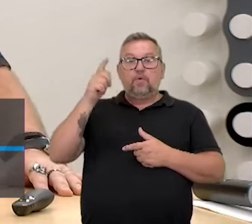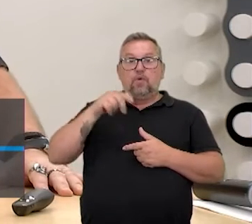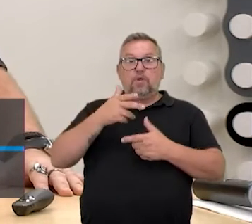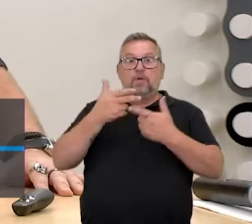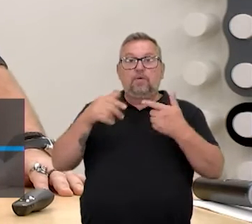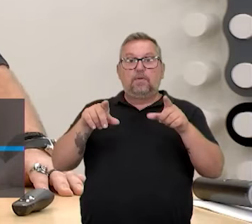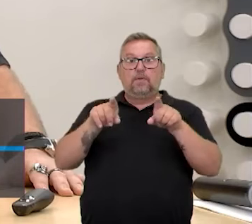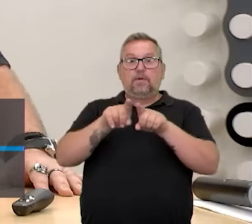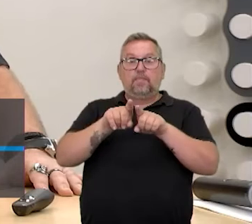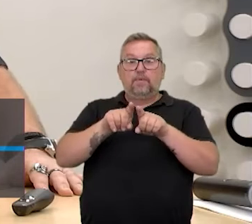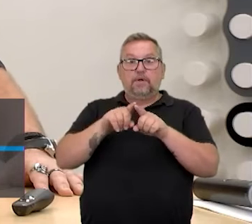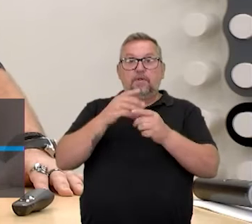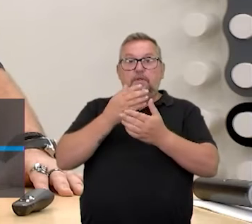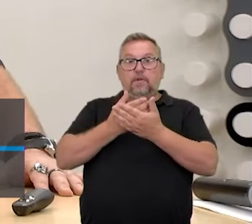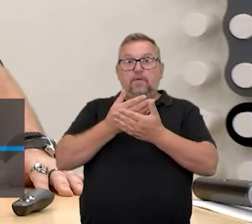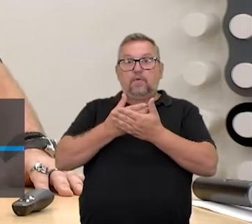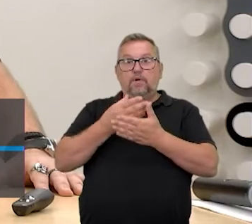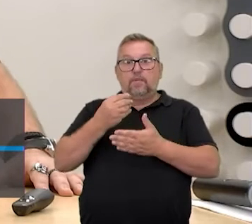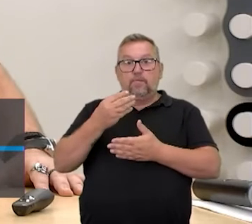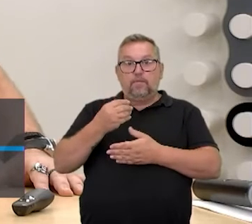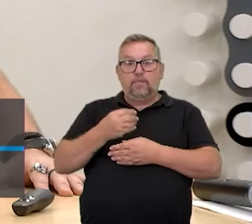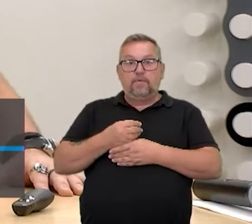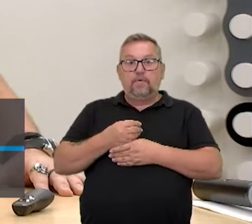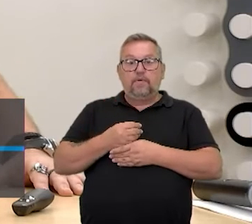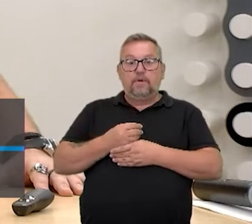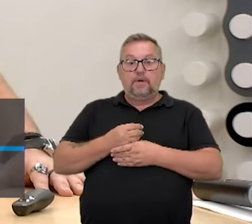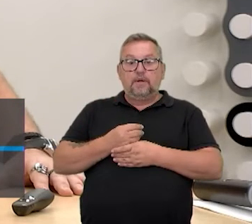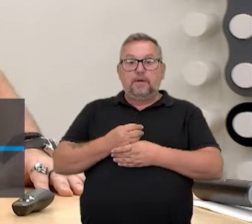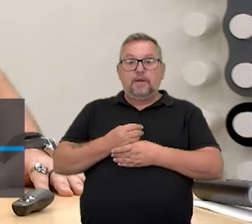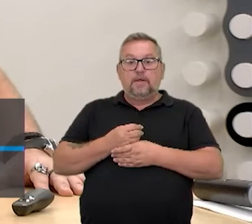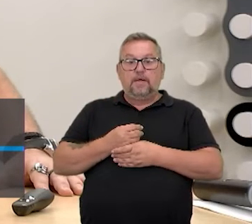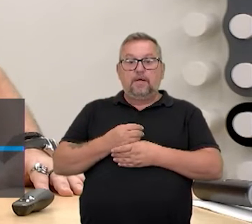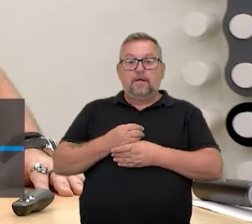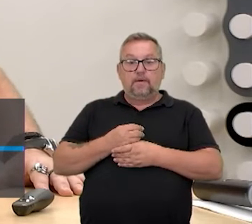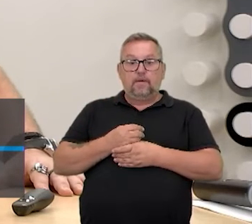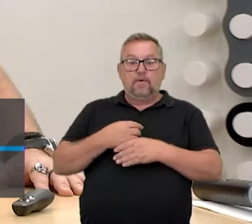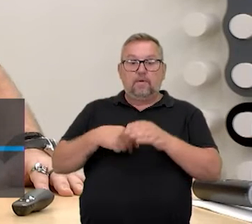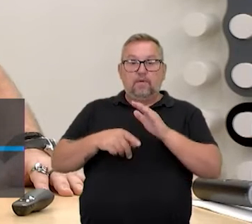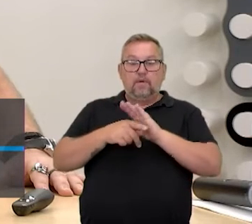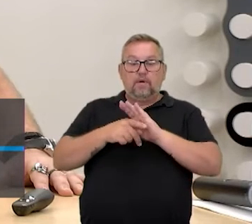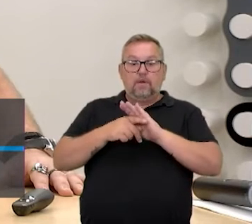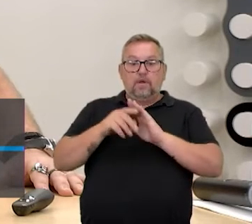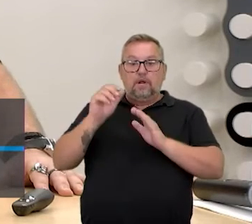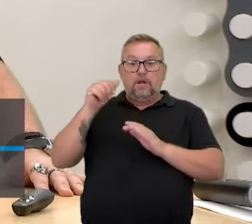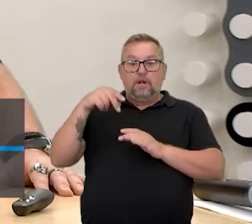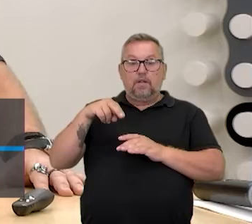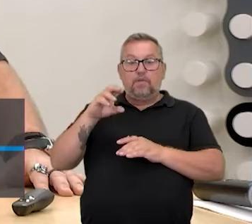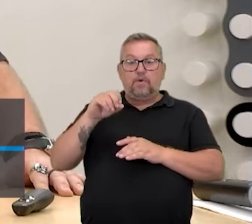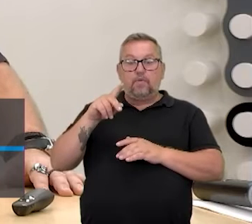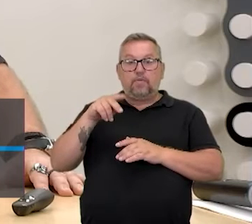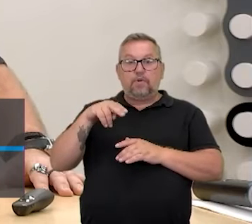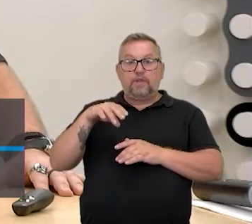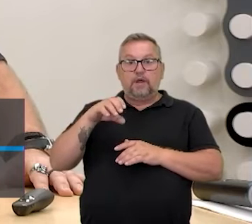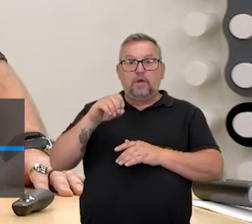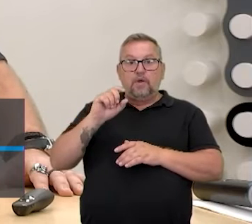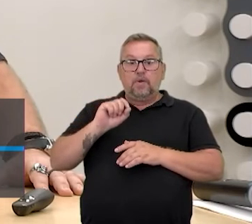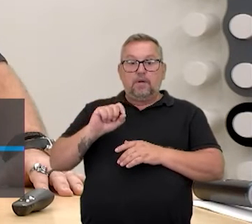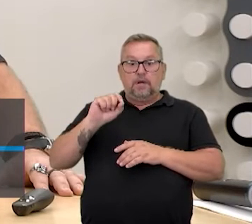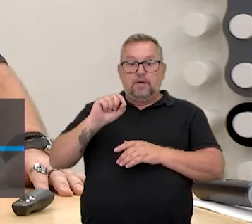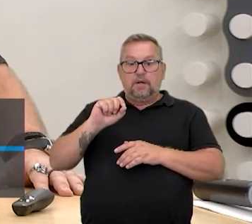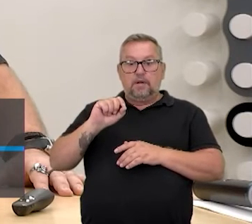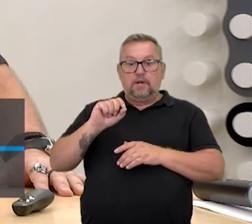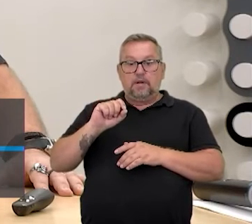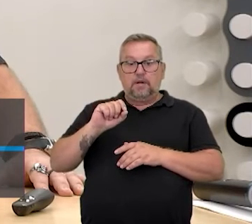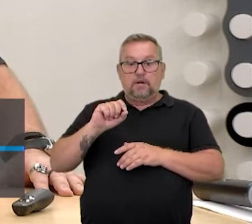fator que também se estuda muito aí e se concretiza aí como também um fator do antropoceno, da interferência do ser humano, são